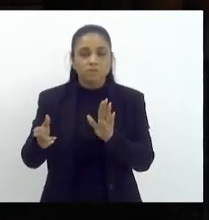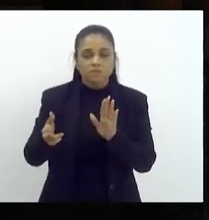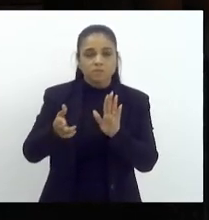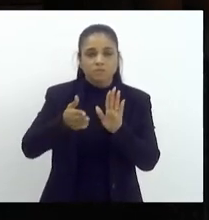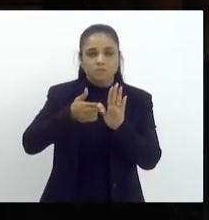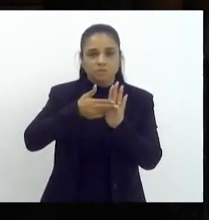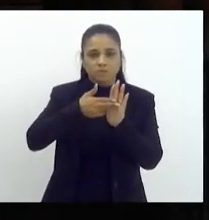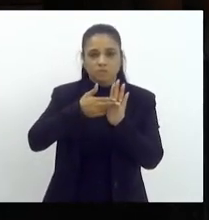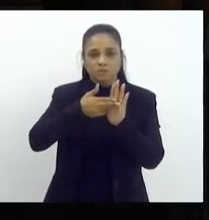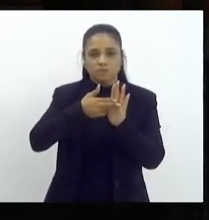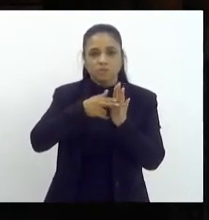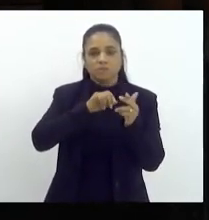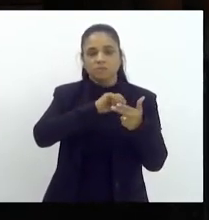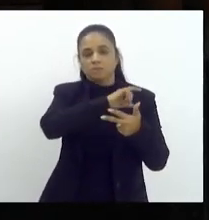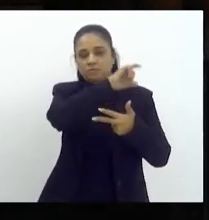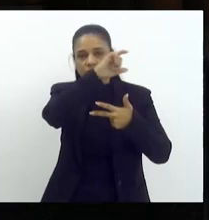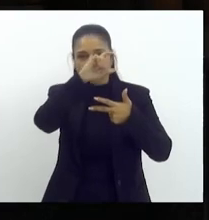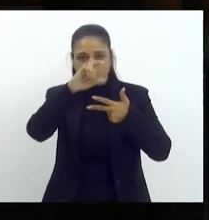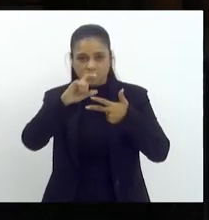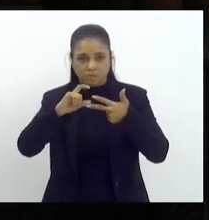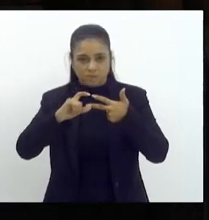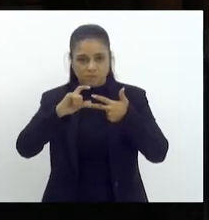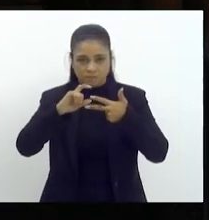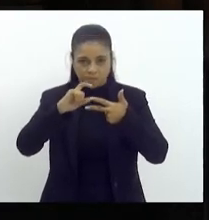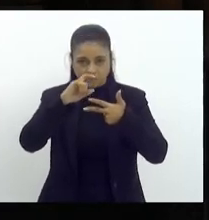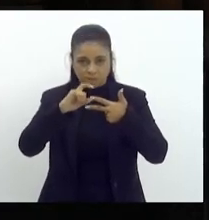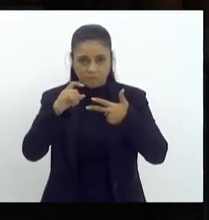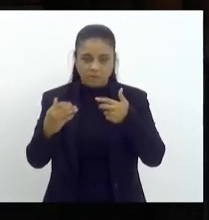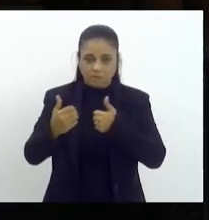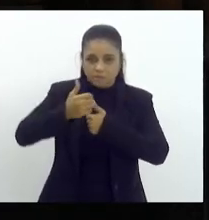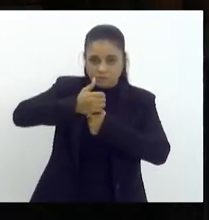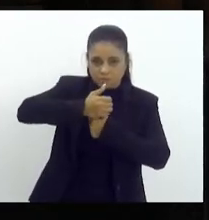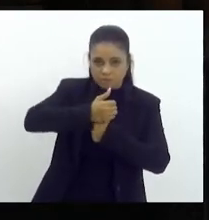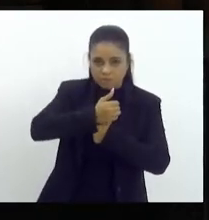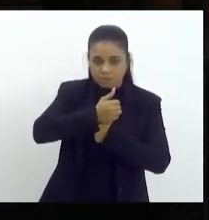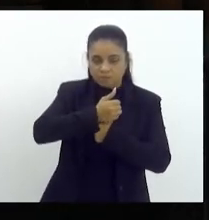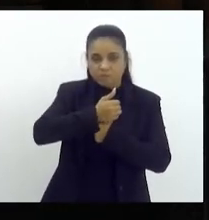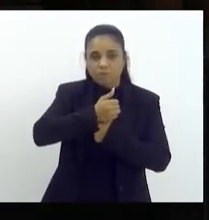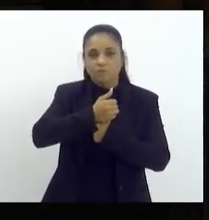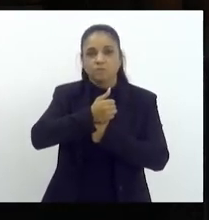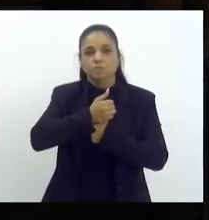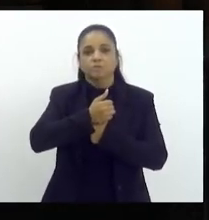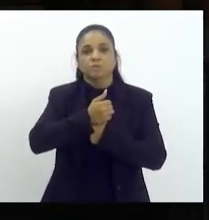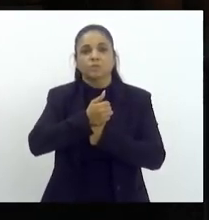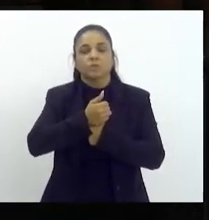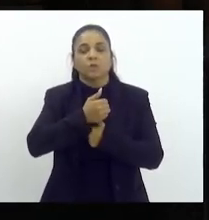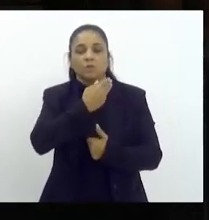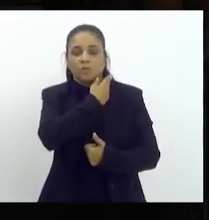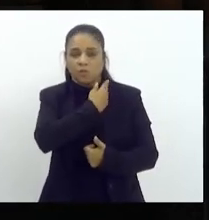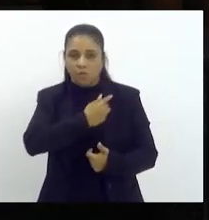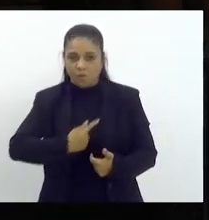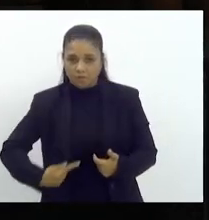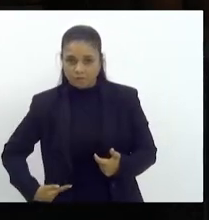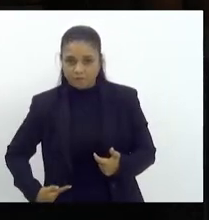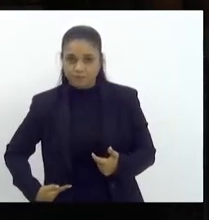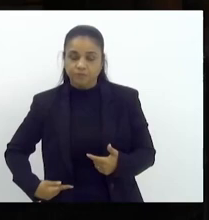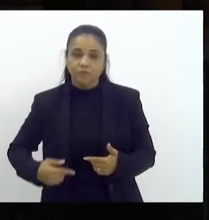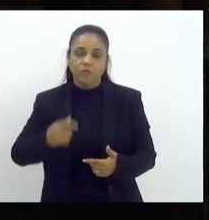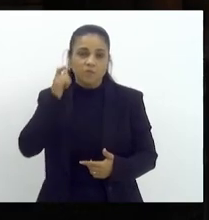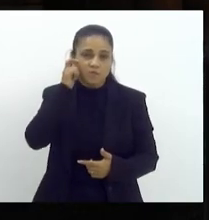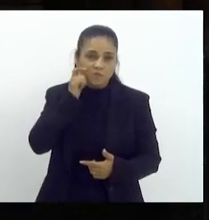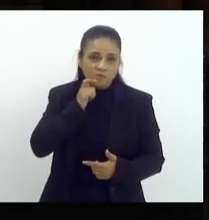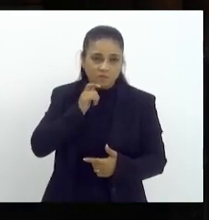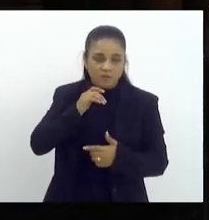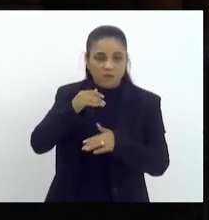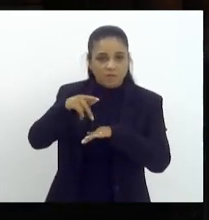o poder executivo nesse momento em que o nosso Governador Cláudio Castro viajou para o exterior a serviço